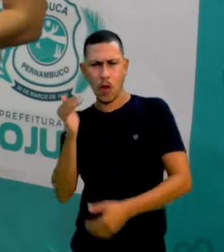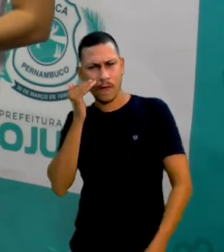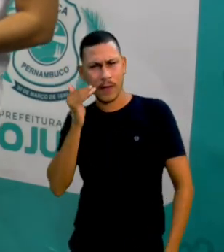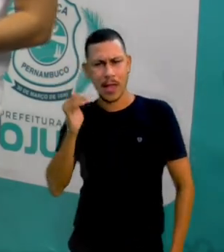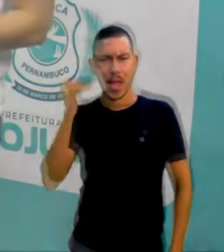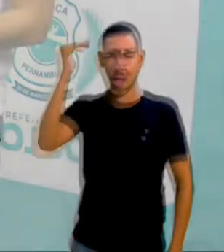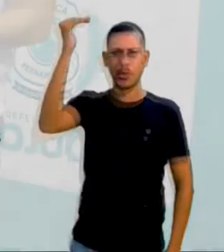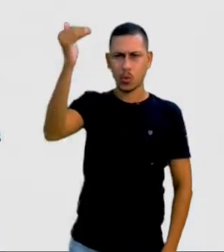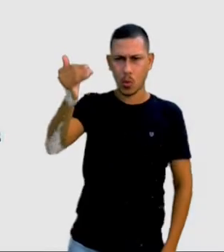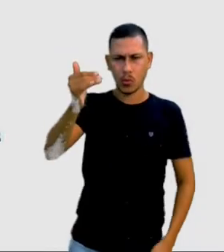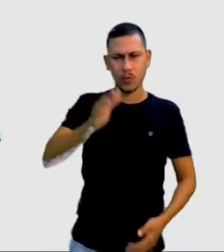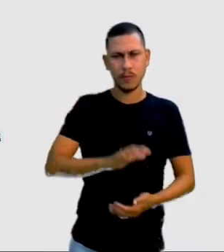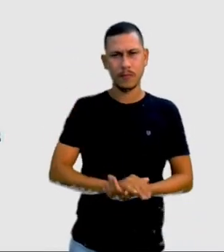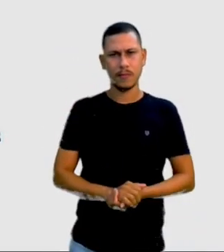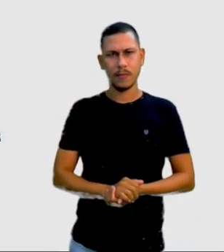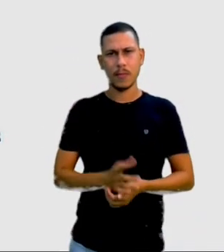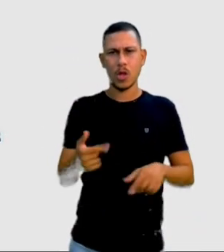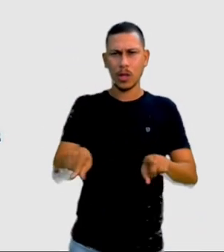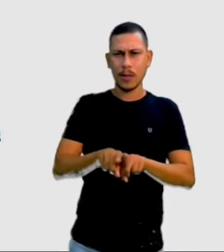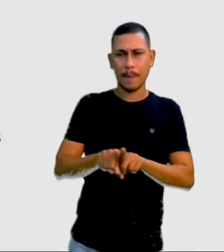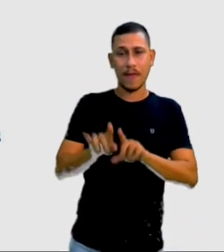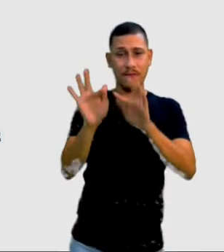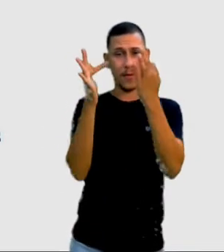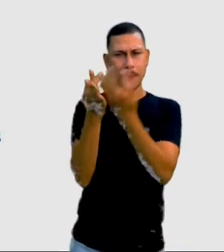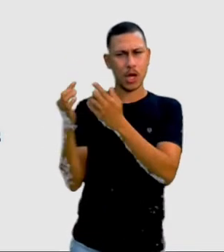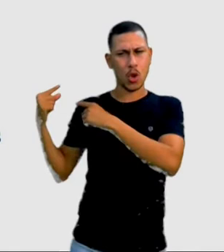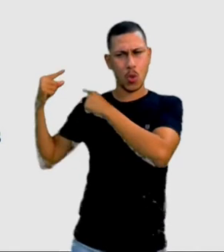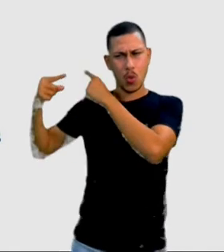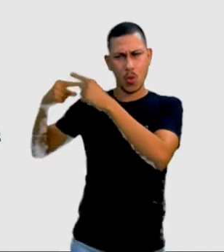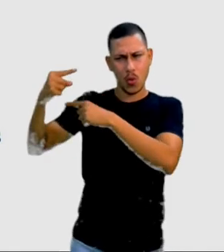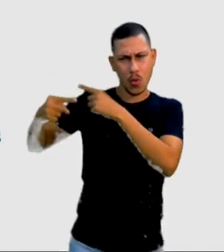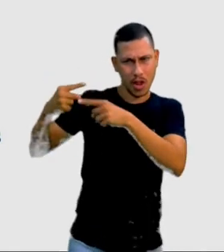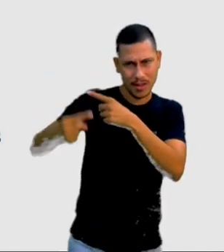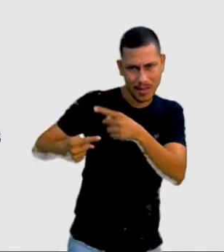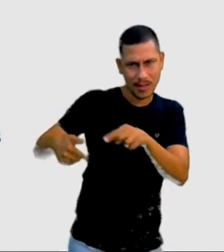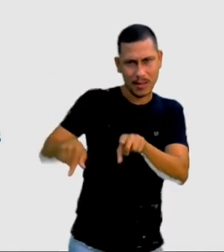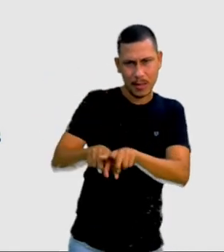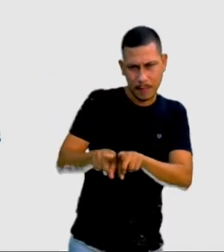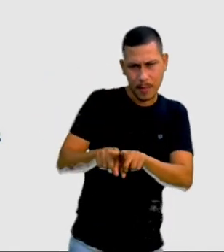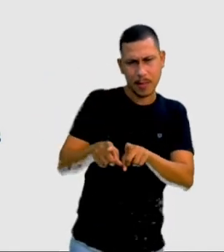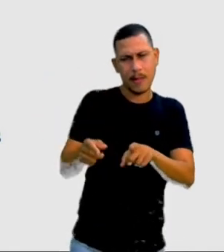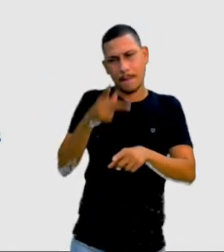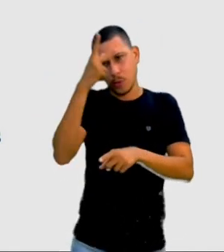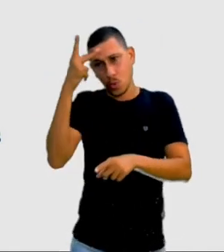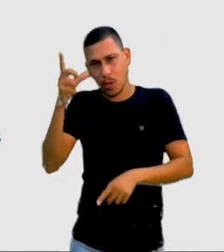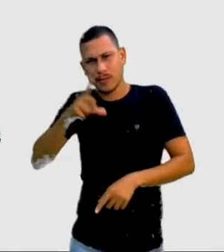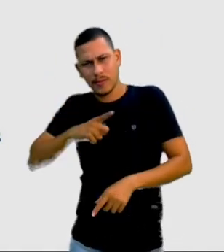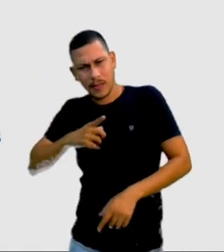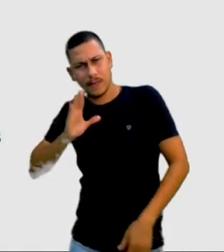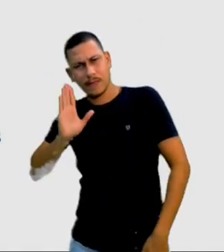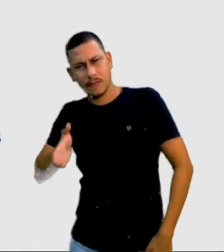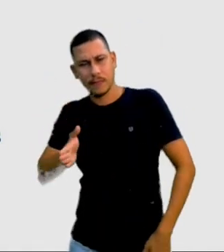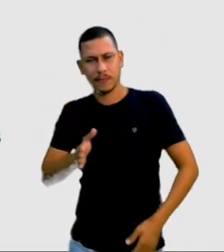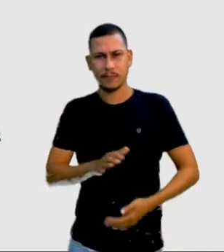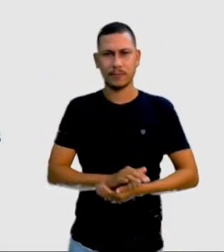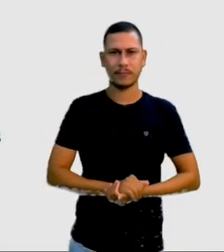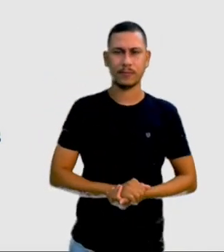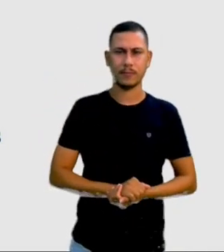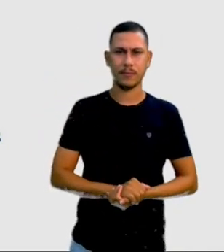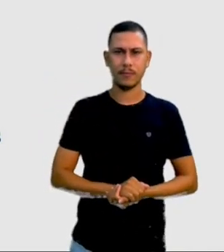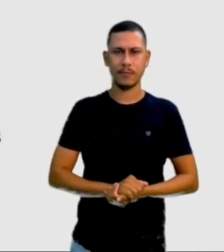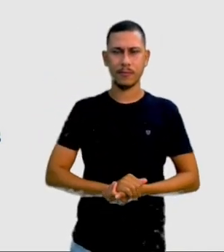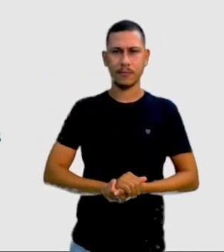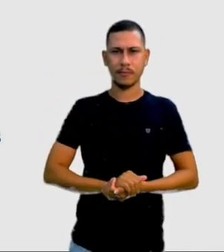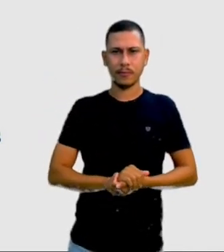adultos, tá? Tem a questão do histórico familiar também, pessoas ou parentes afetados estão em maior risco, pode ter